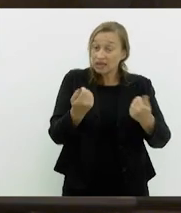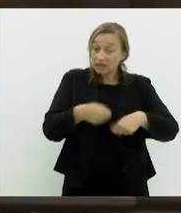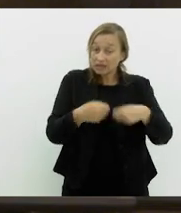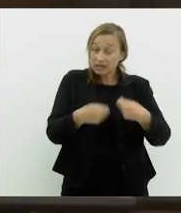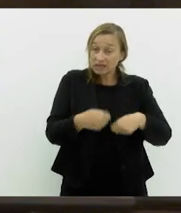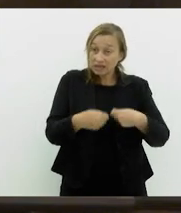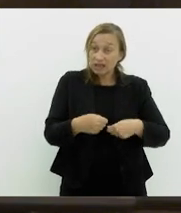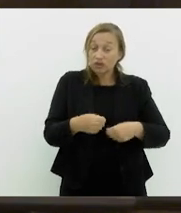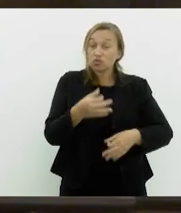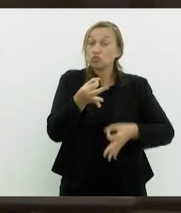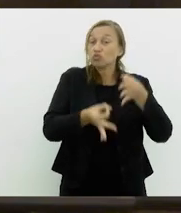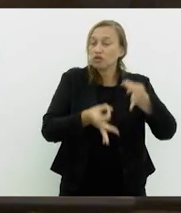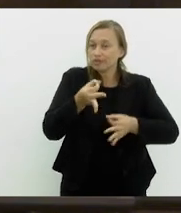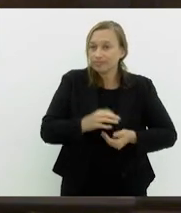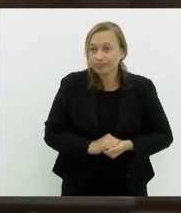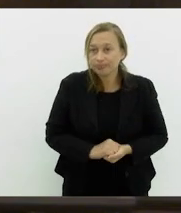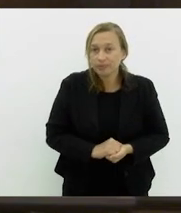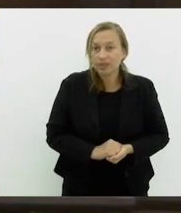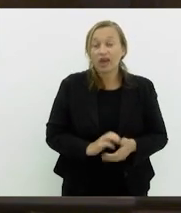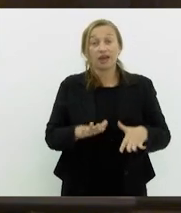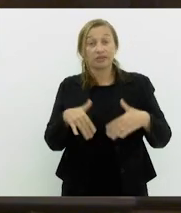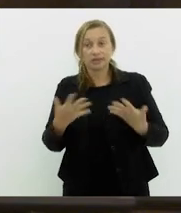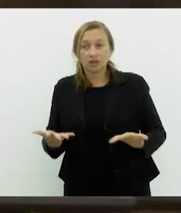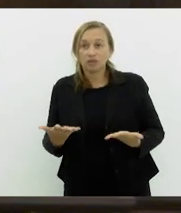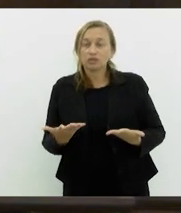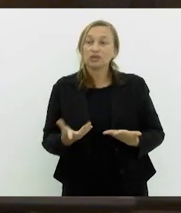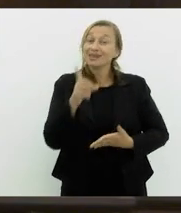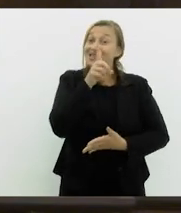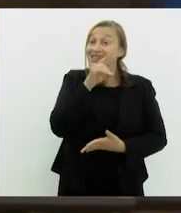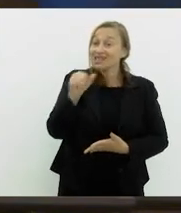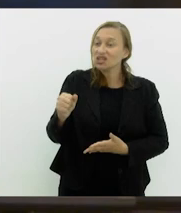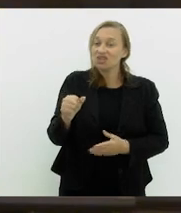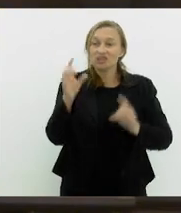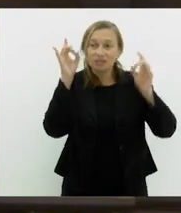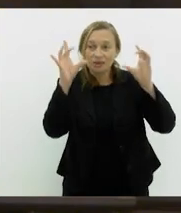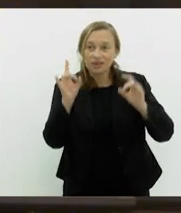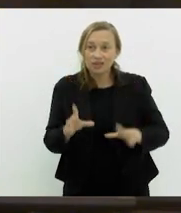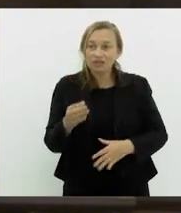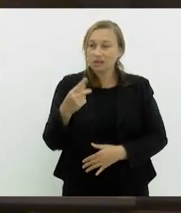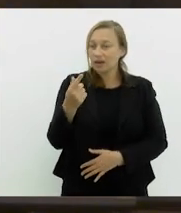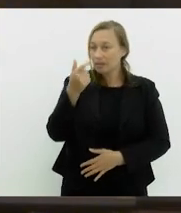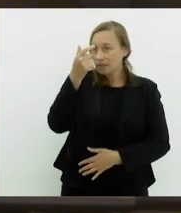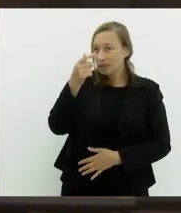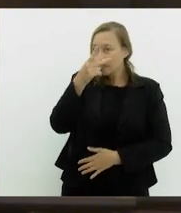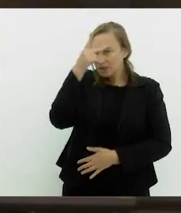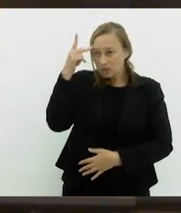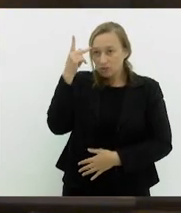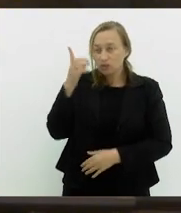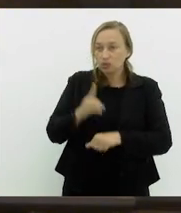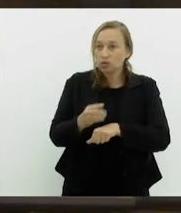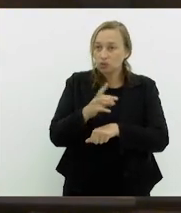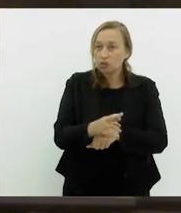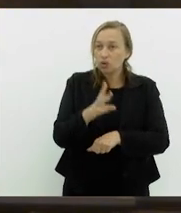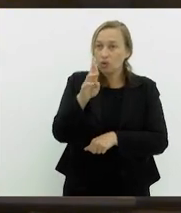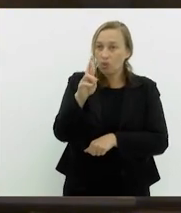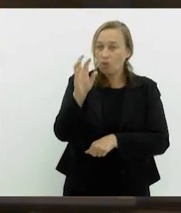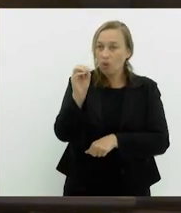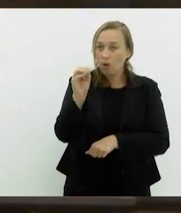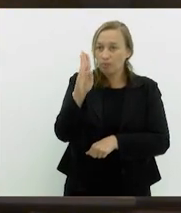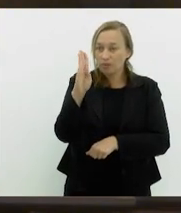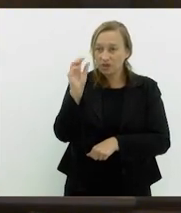jurídicos. Enfim, neste dia, expresso na pessoa do Dr. Robson, que é o nosso